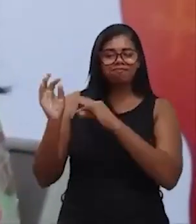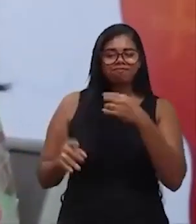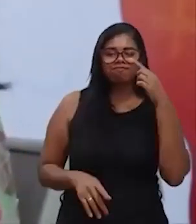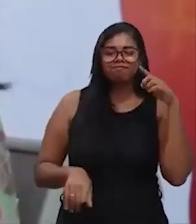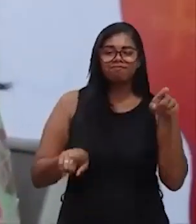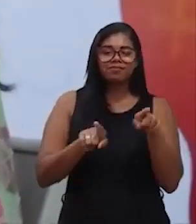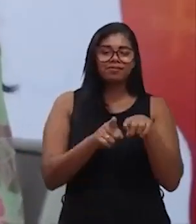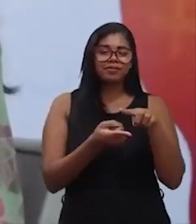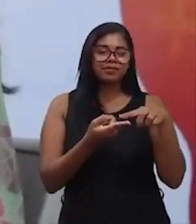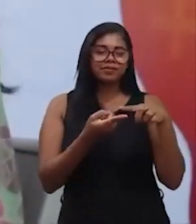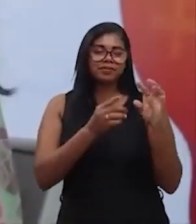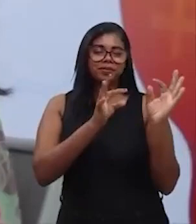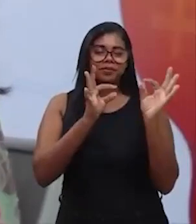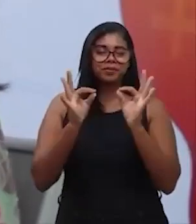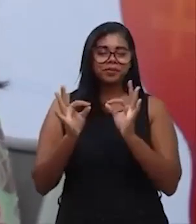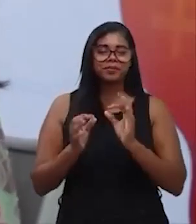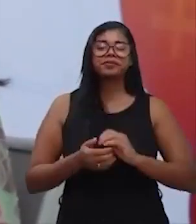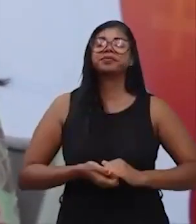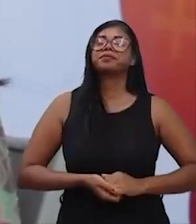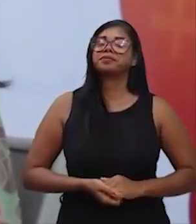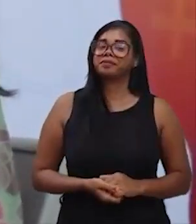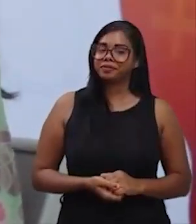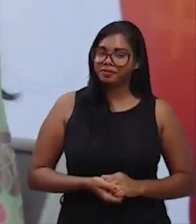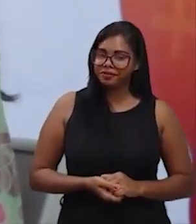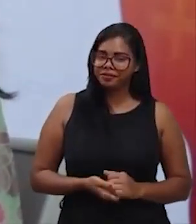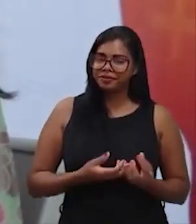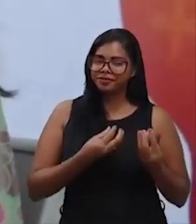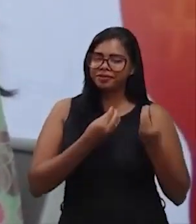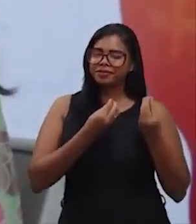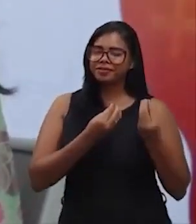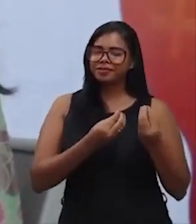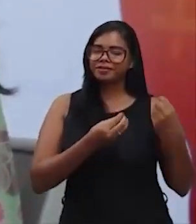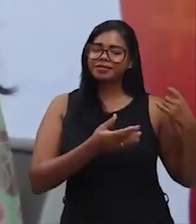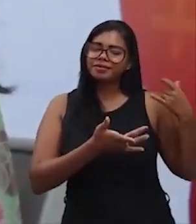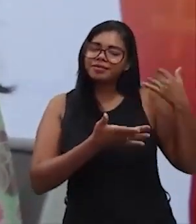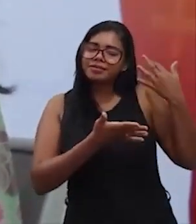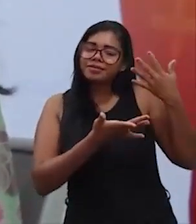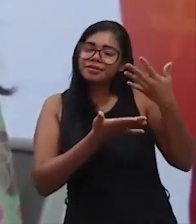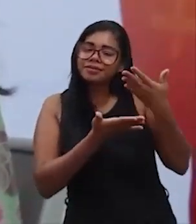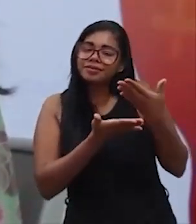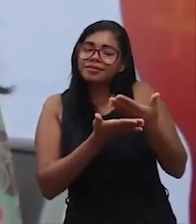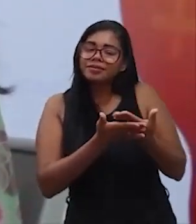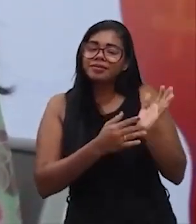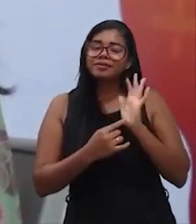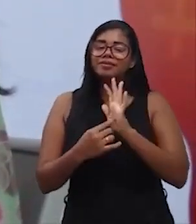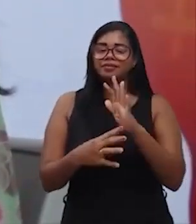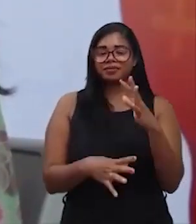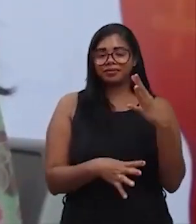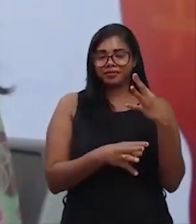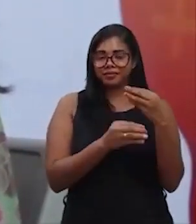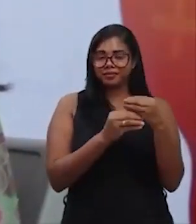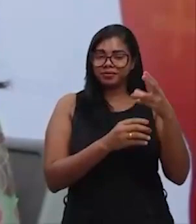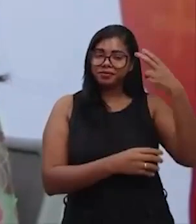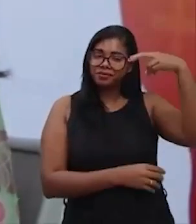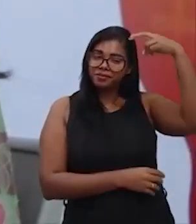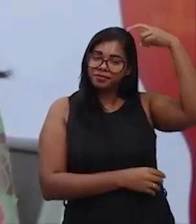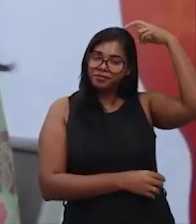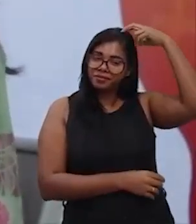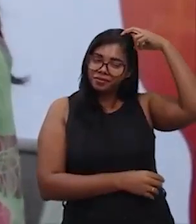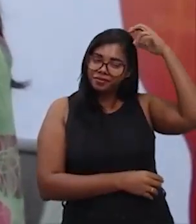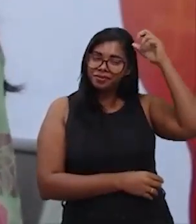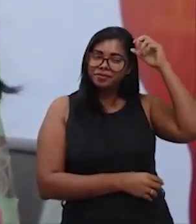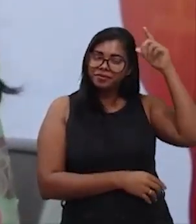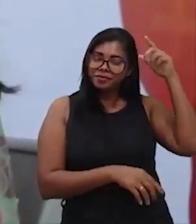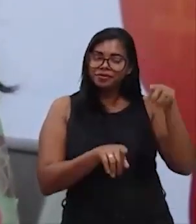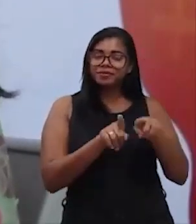acho que todo mundo meio que mencionou isso, é que como a gente está o tempo todo sendo impregnado, né, por essa cultura da